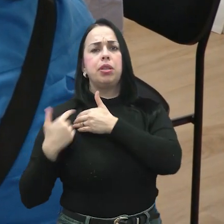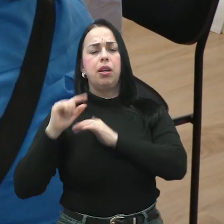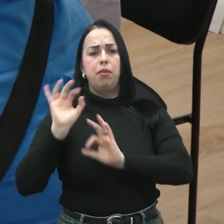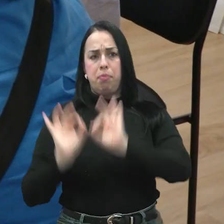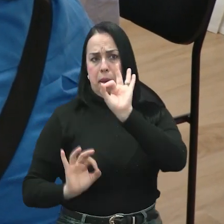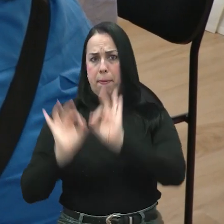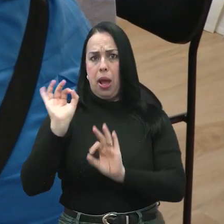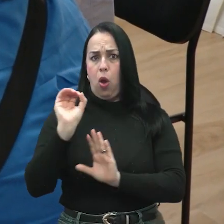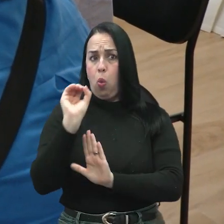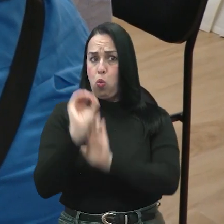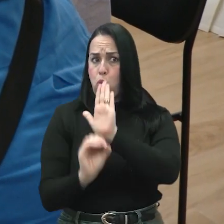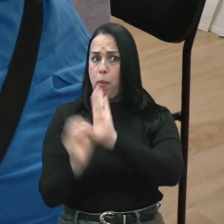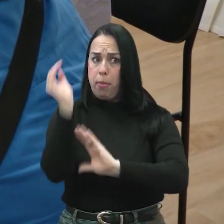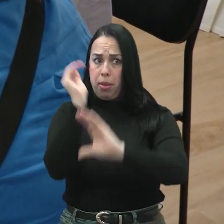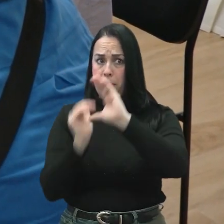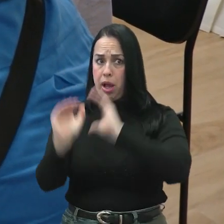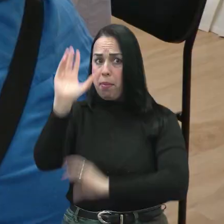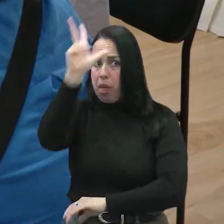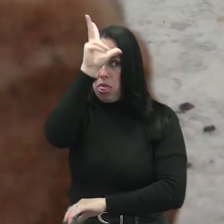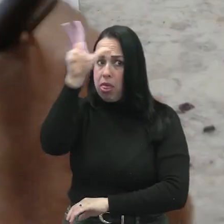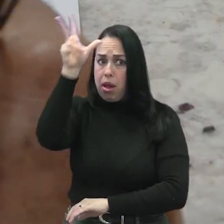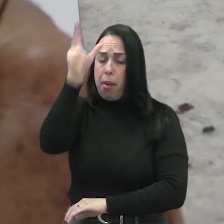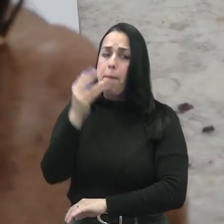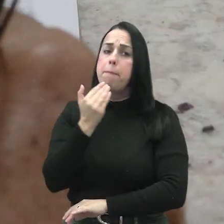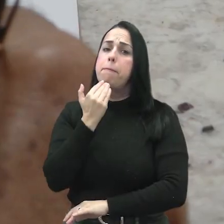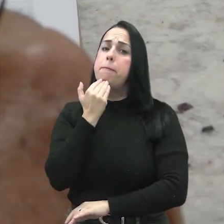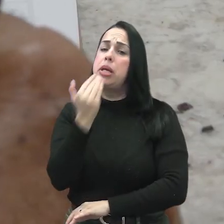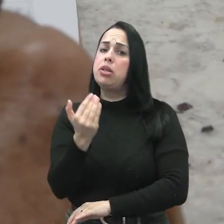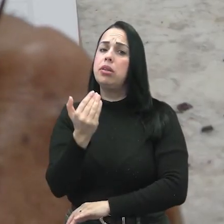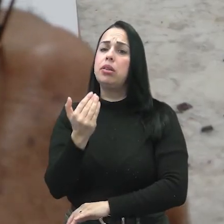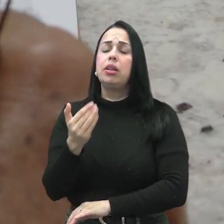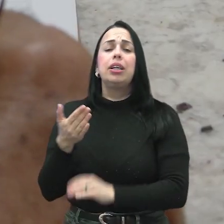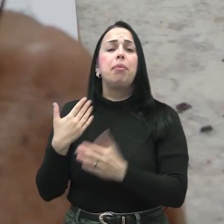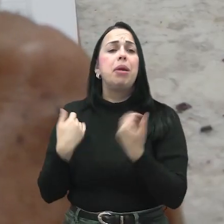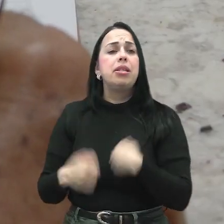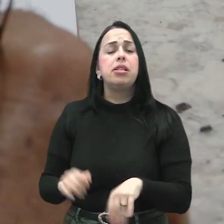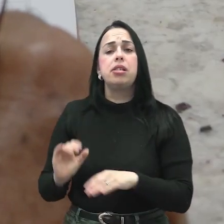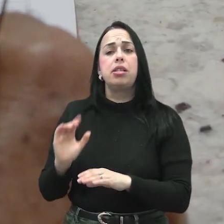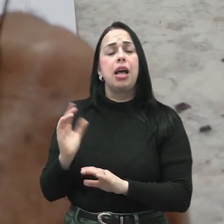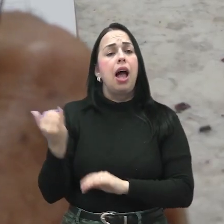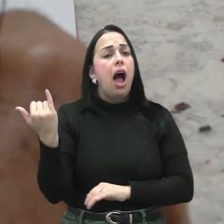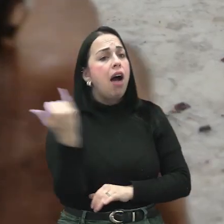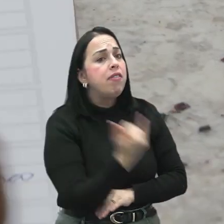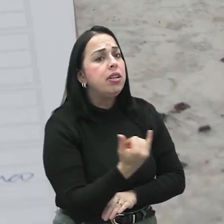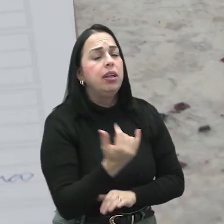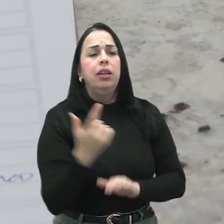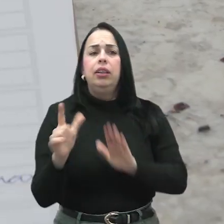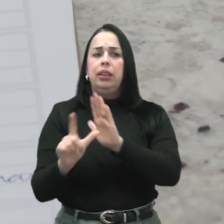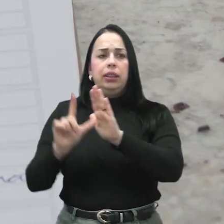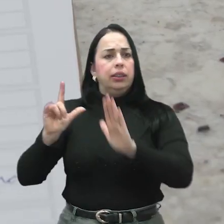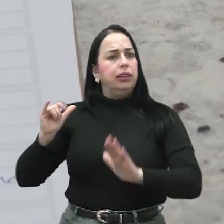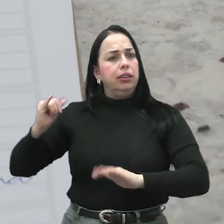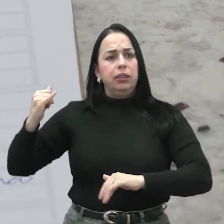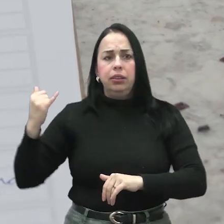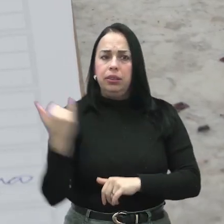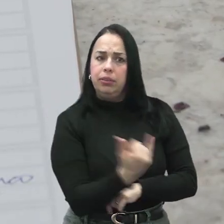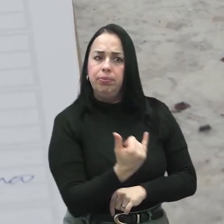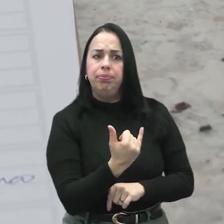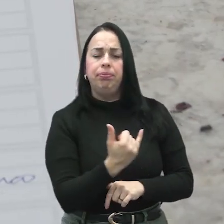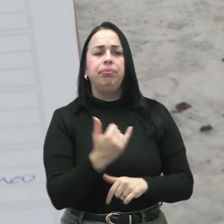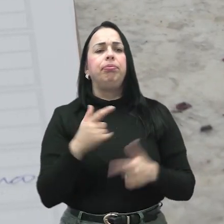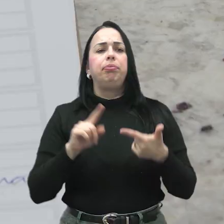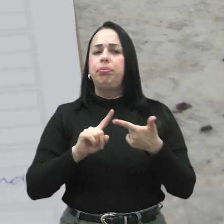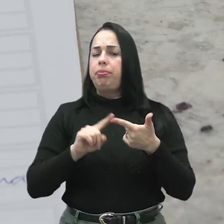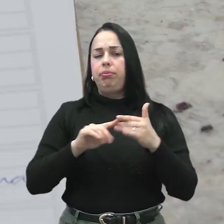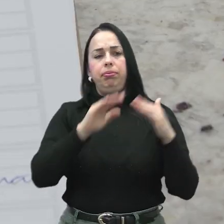a enviar um ofício para a prefeitura, pedindo a comunicação prévia antes de qualquer